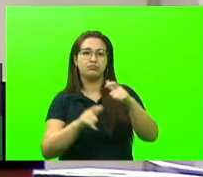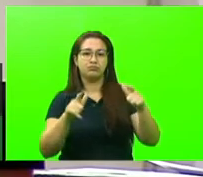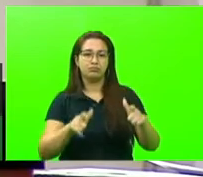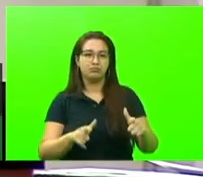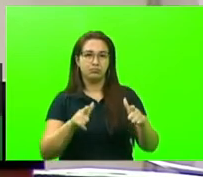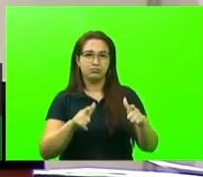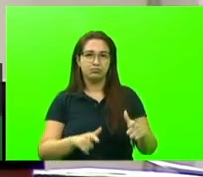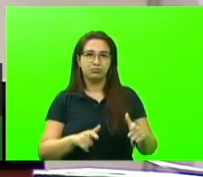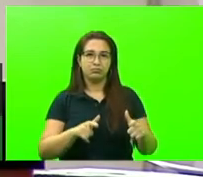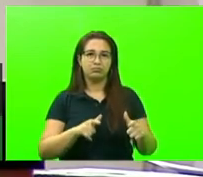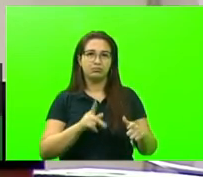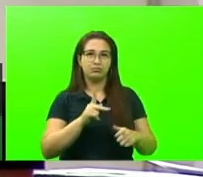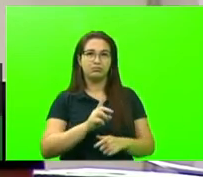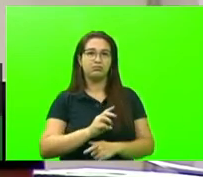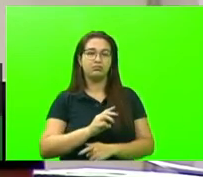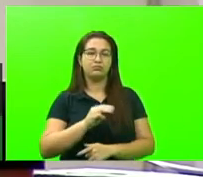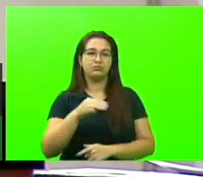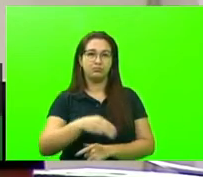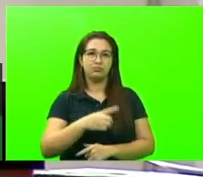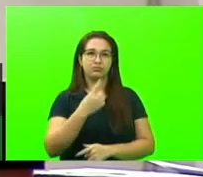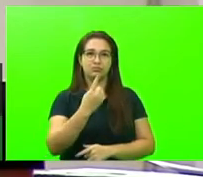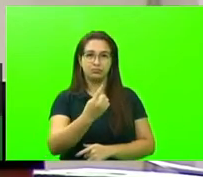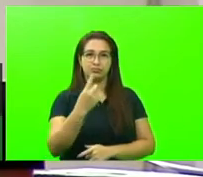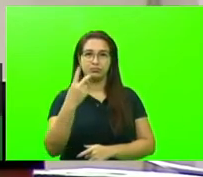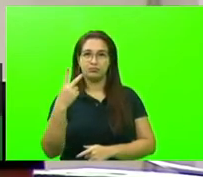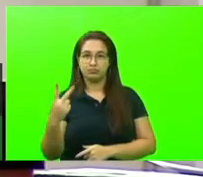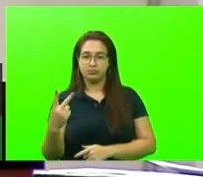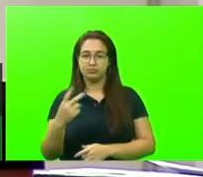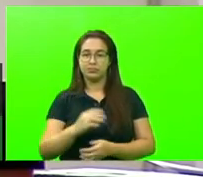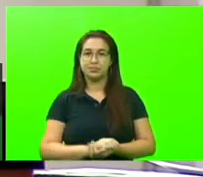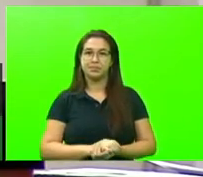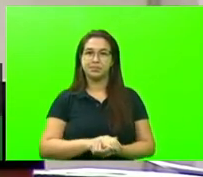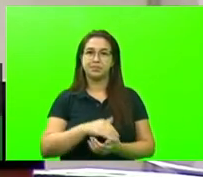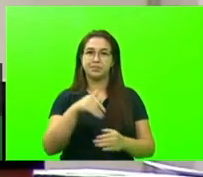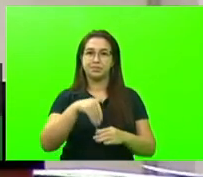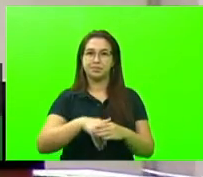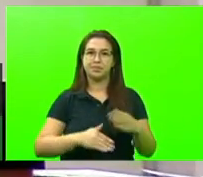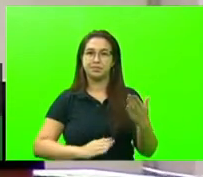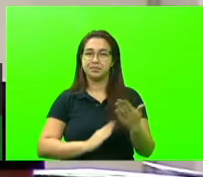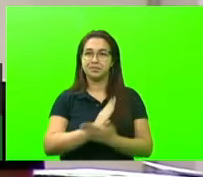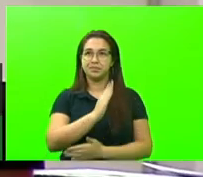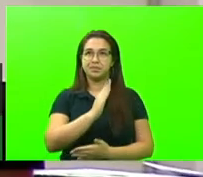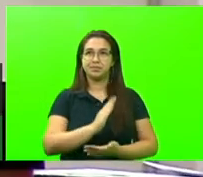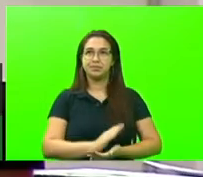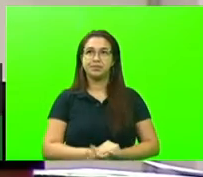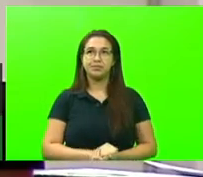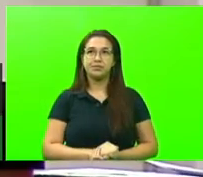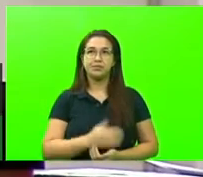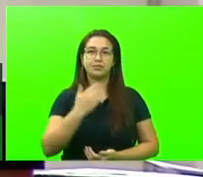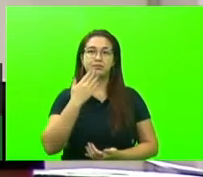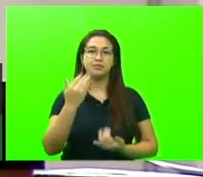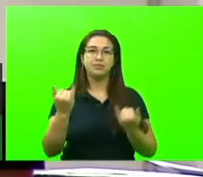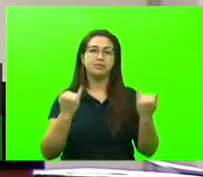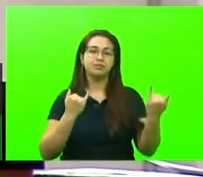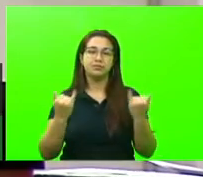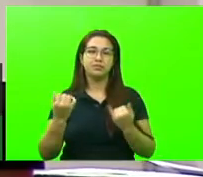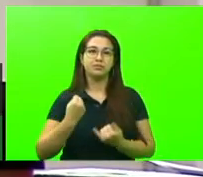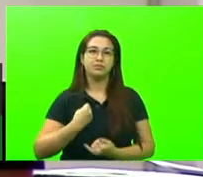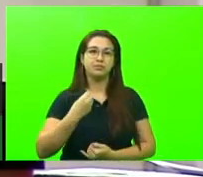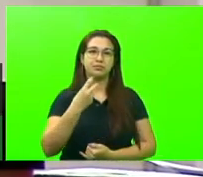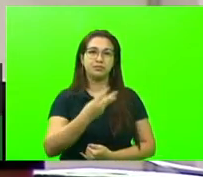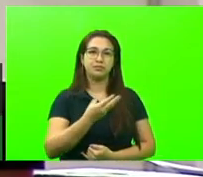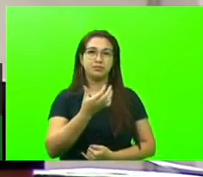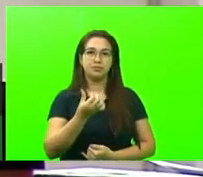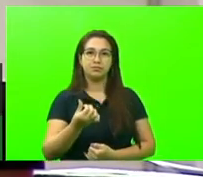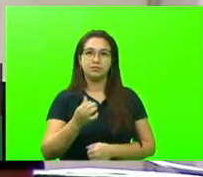Paulo. Em discussão, em votação, aprovado. Pedido de informação 36,